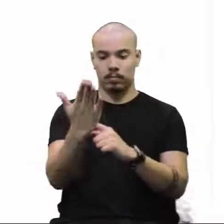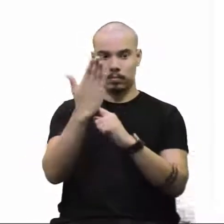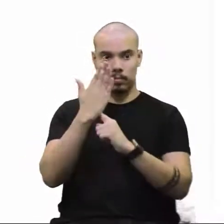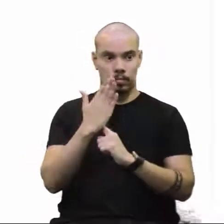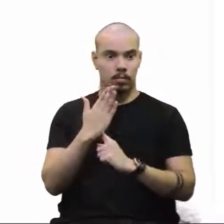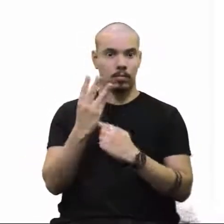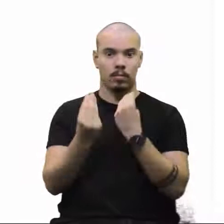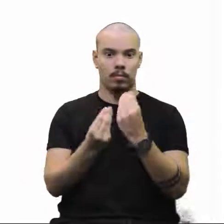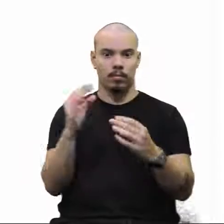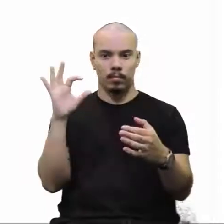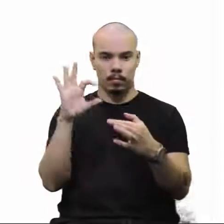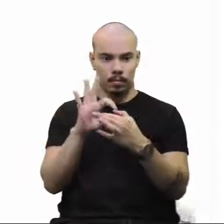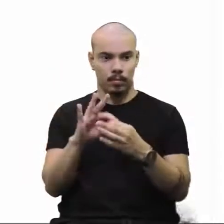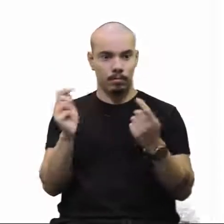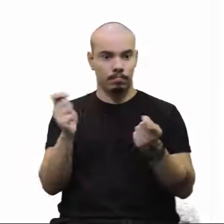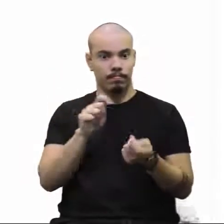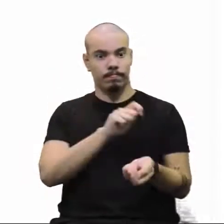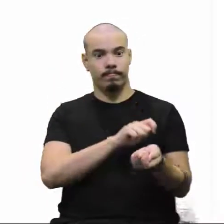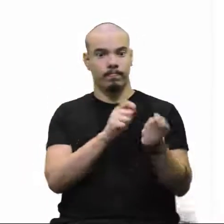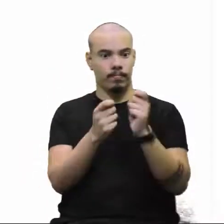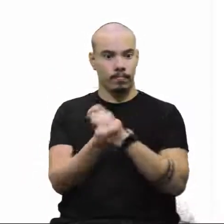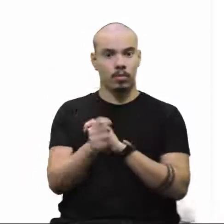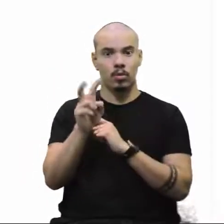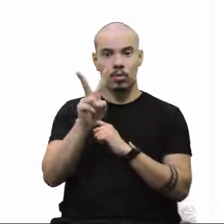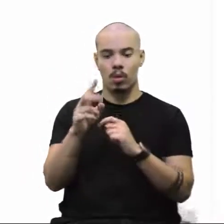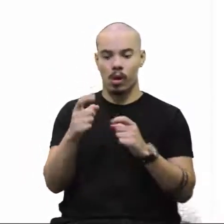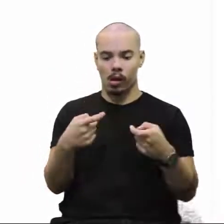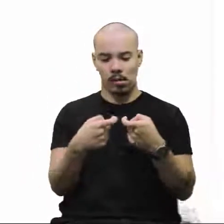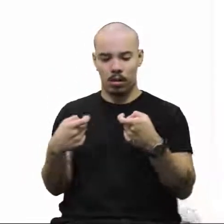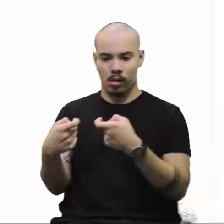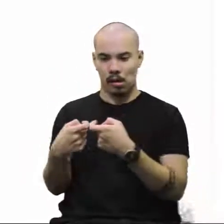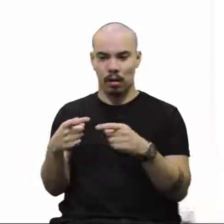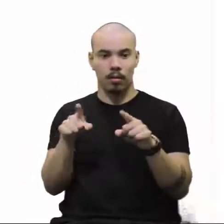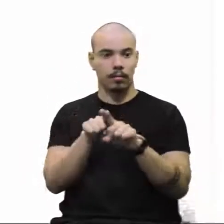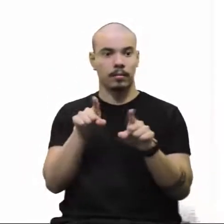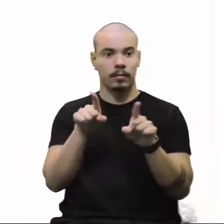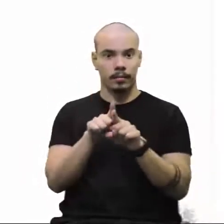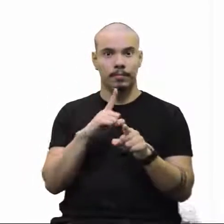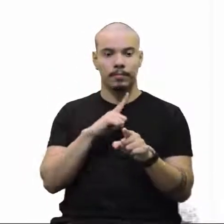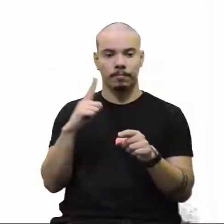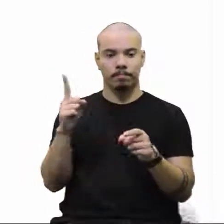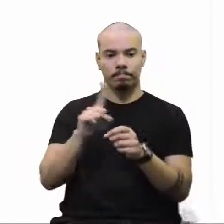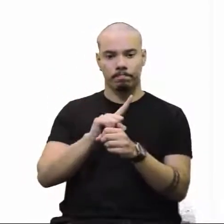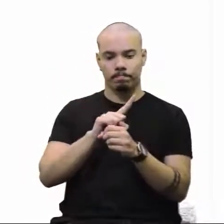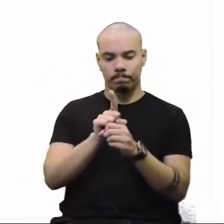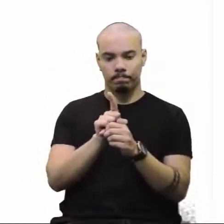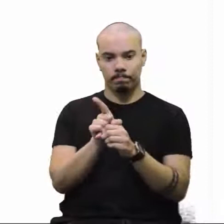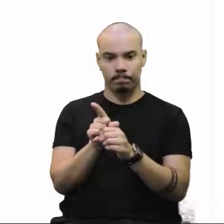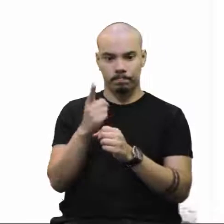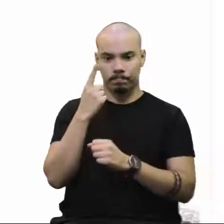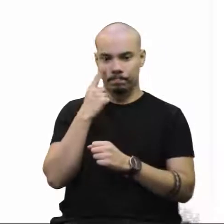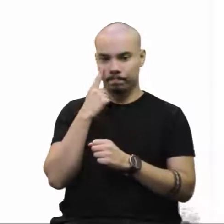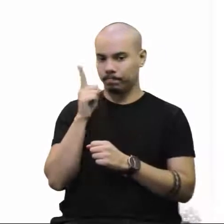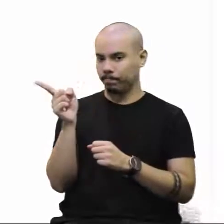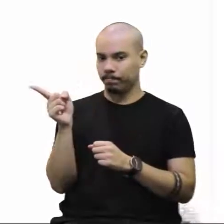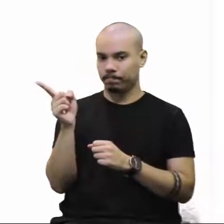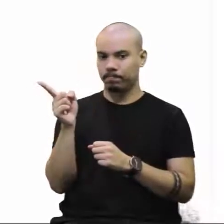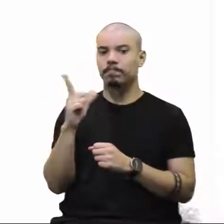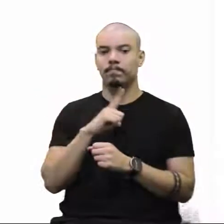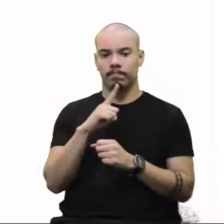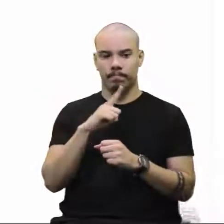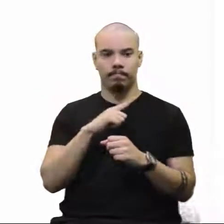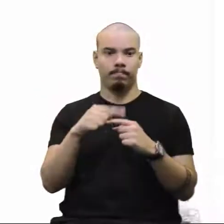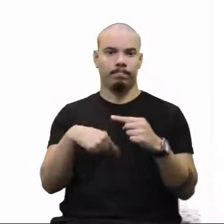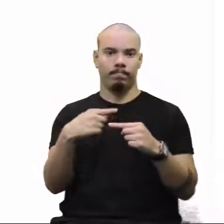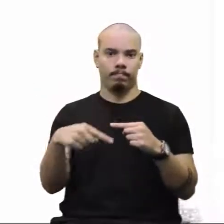eixo ao qual se adaptam duas molas, né, em um ponteiro. Então, aqui está demonstrando o ponteiro e a molinha. Ó.